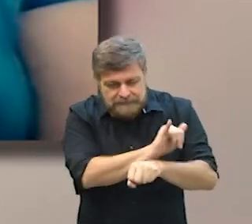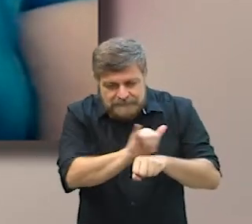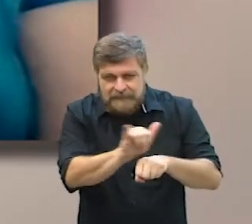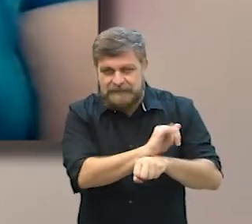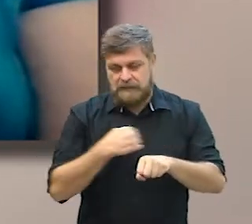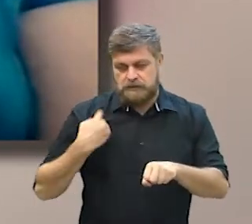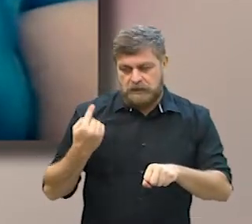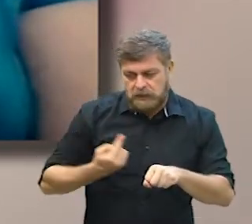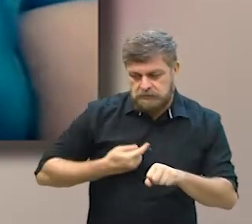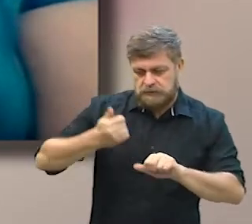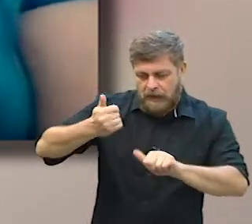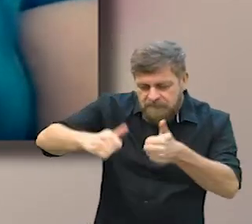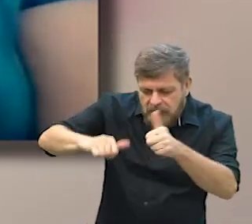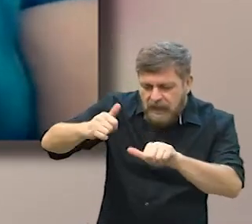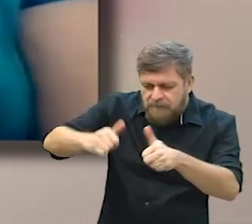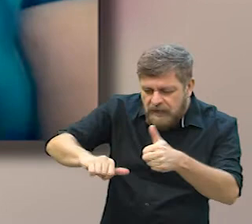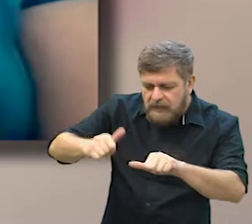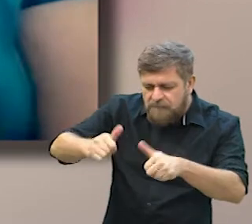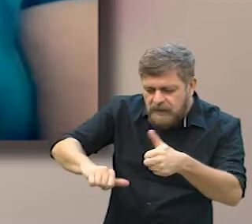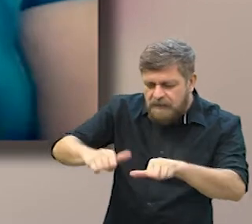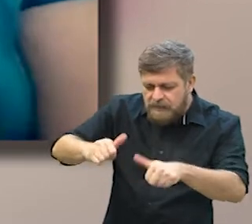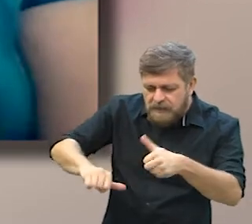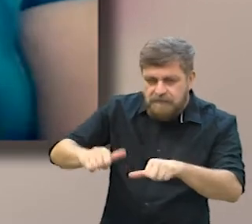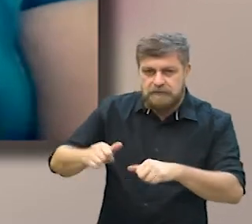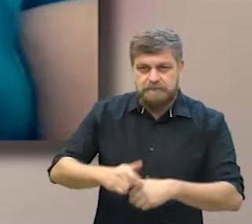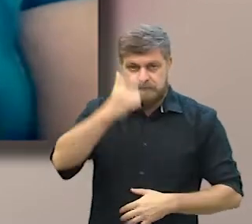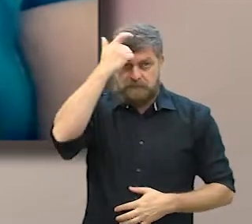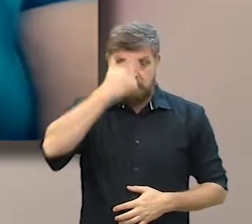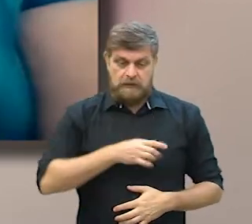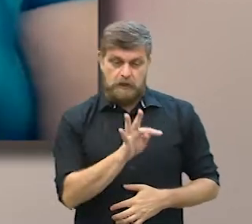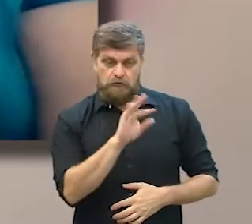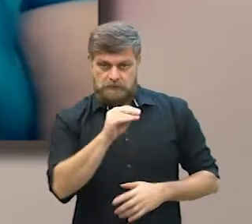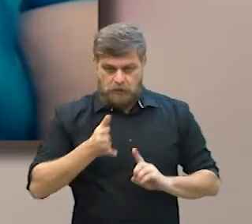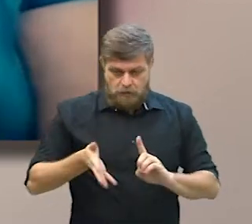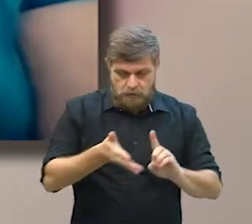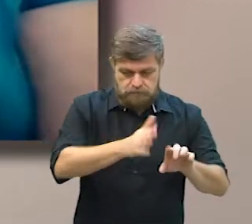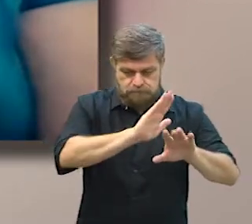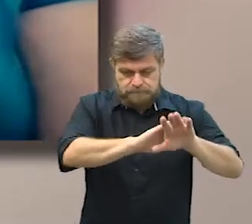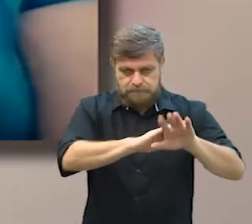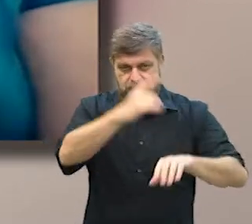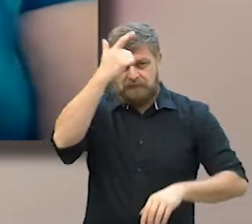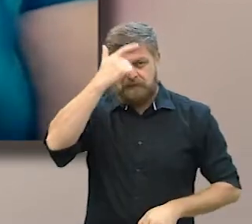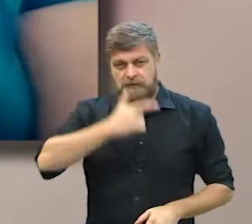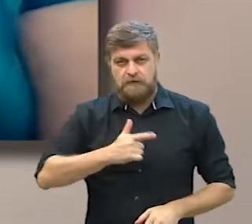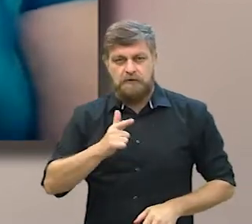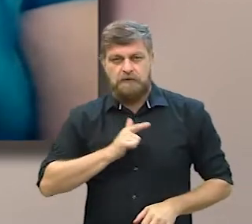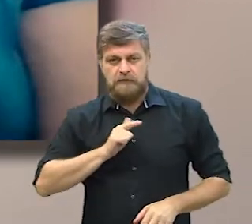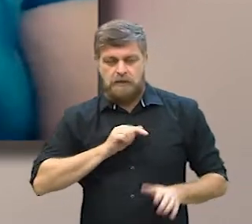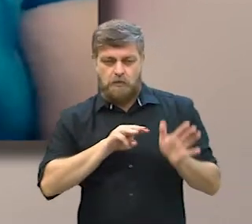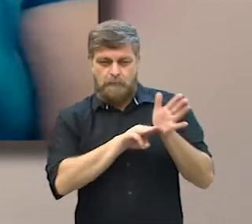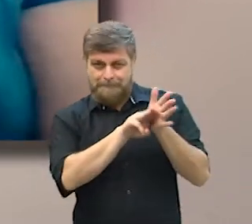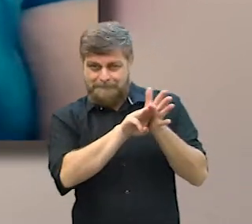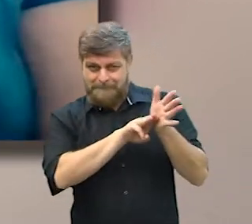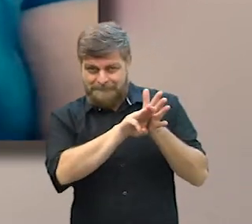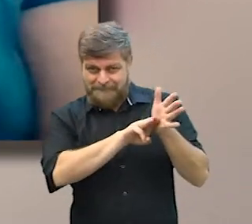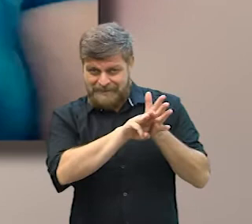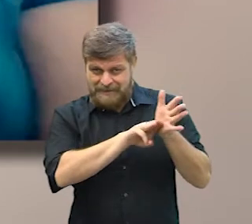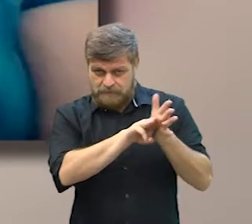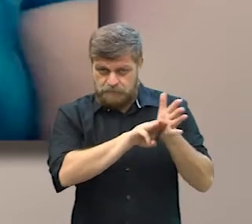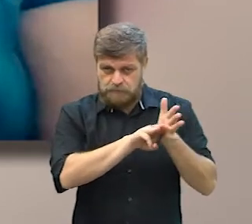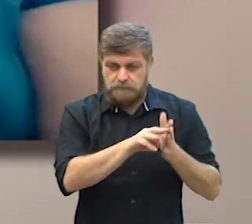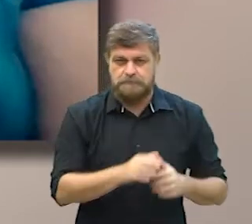específicos para avaliar essa criança. Tanto eu, na terapia ocupacional, eu uso um